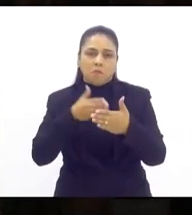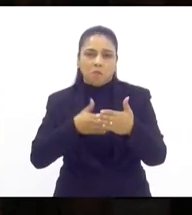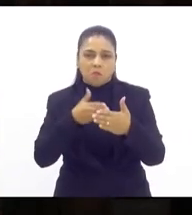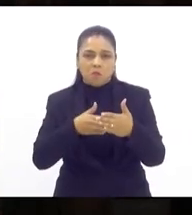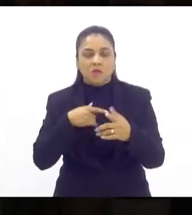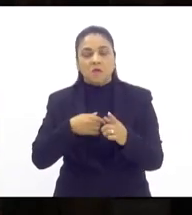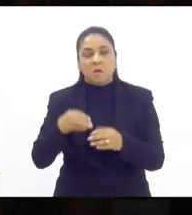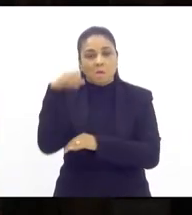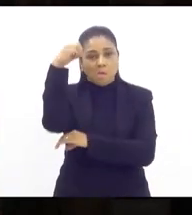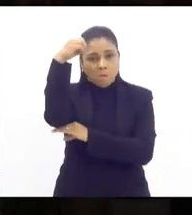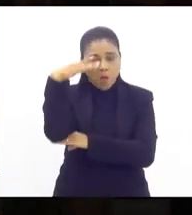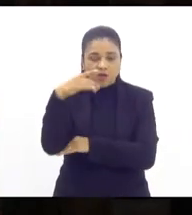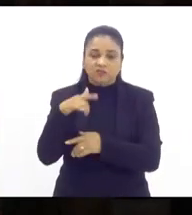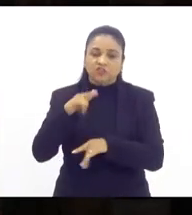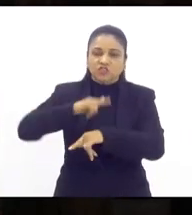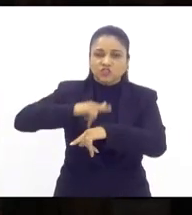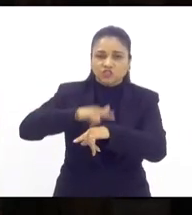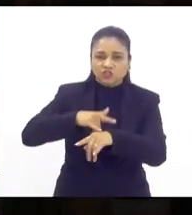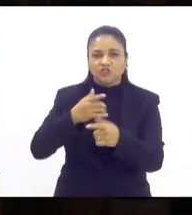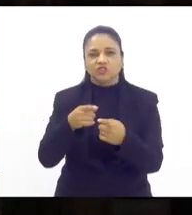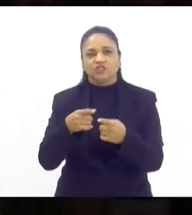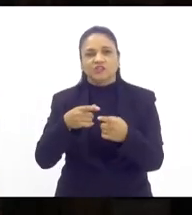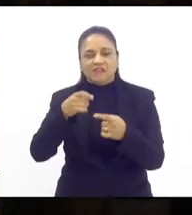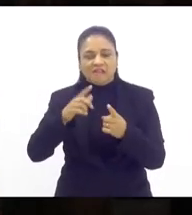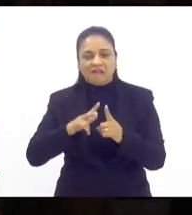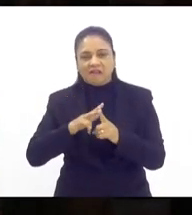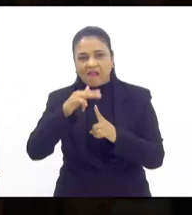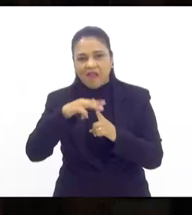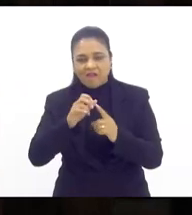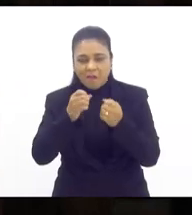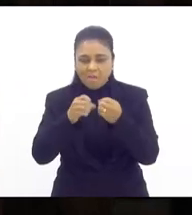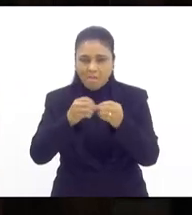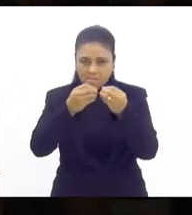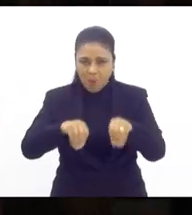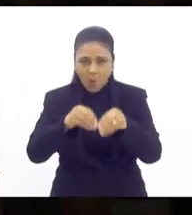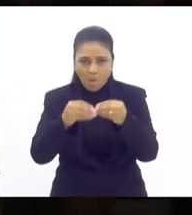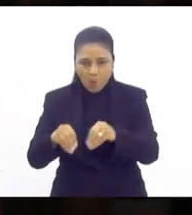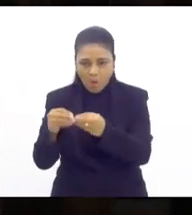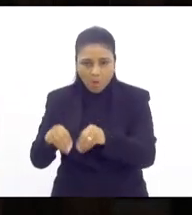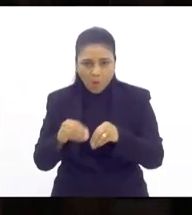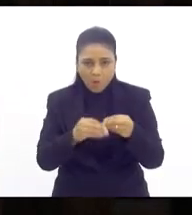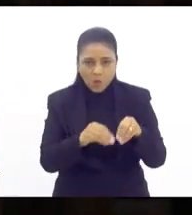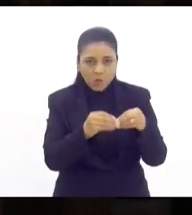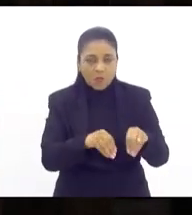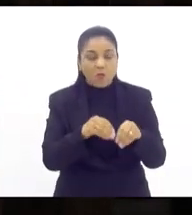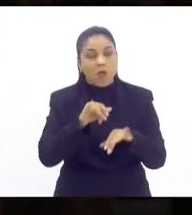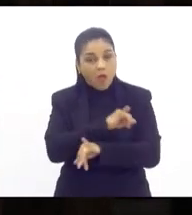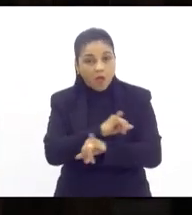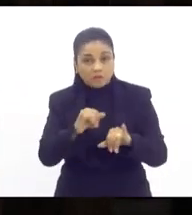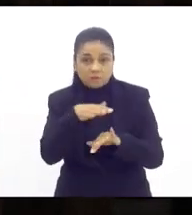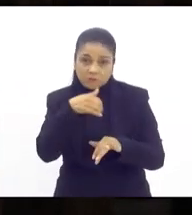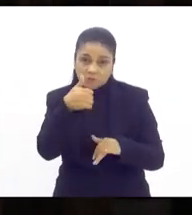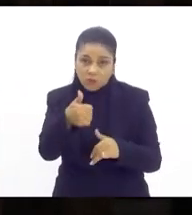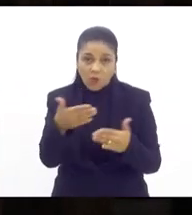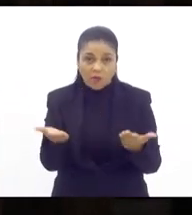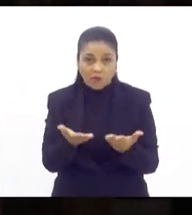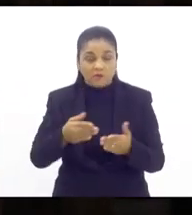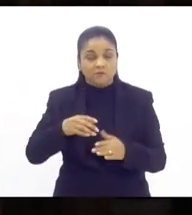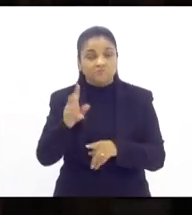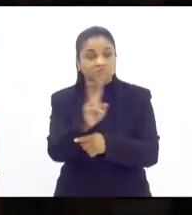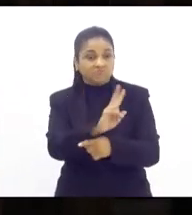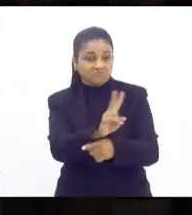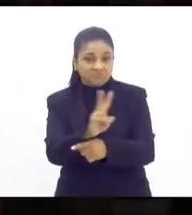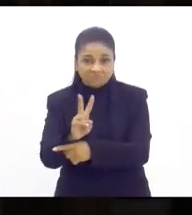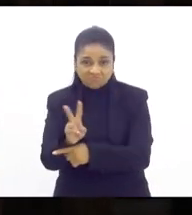cada árvore da rua resto de comida lixo garrafas quebradas mas a boa notícia para os moradores Alencar é que a intervenção agora Municipal Não